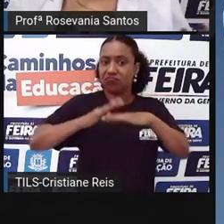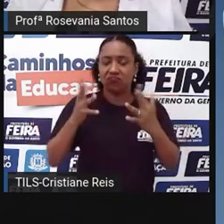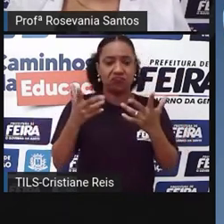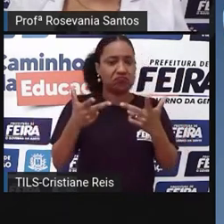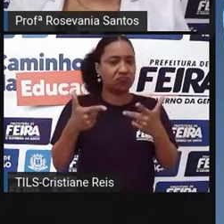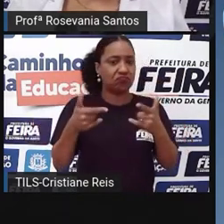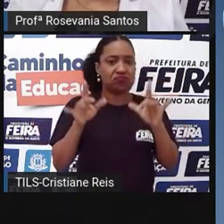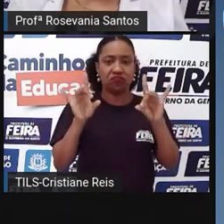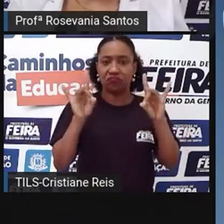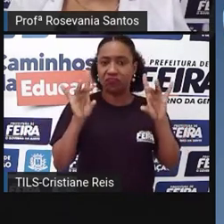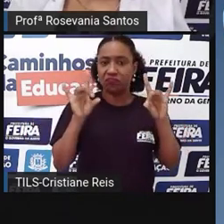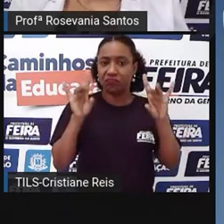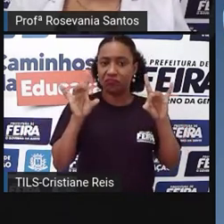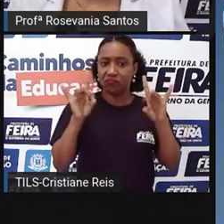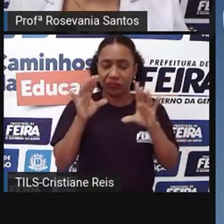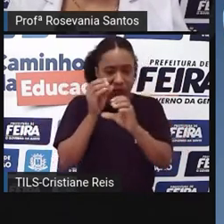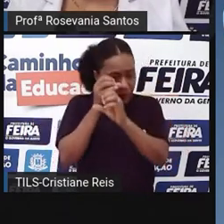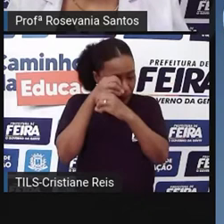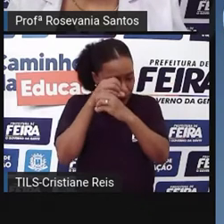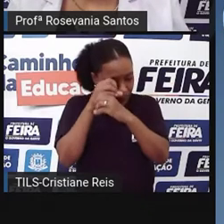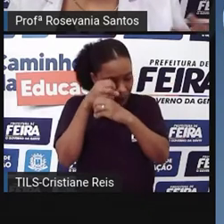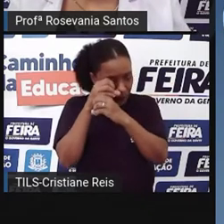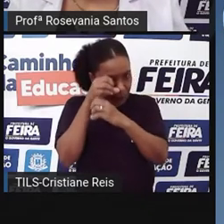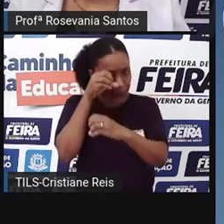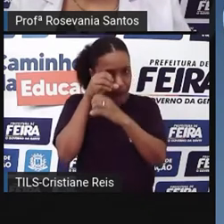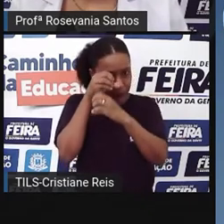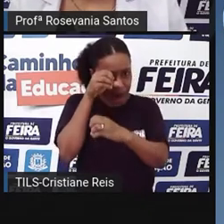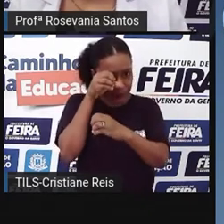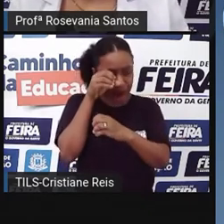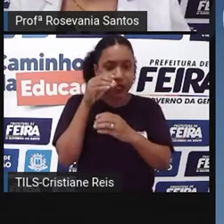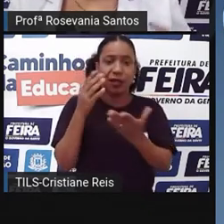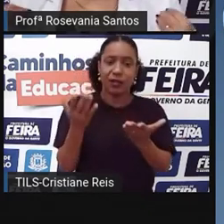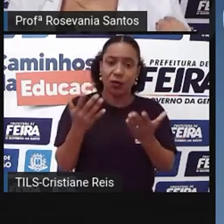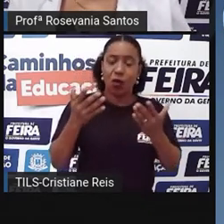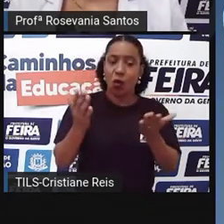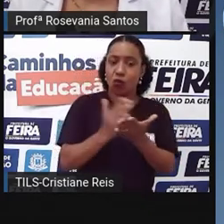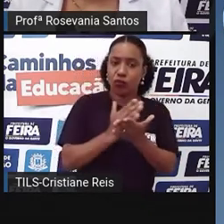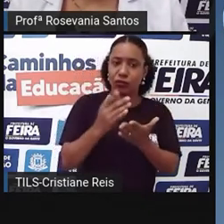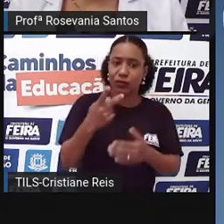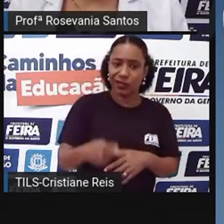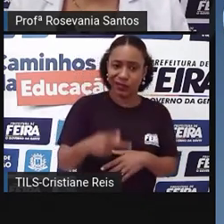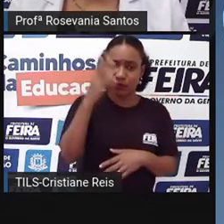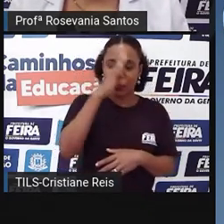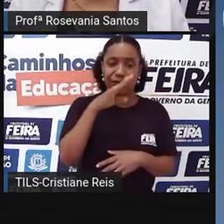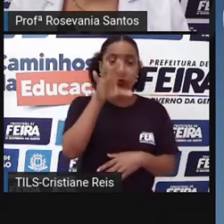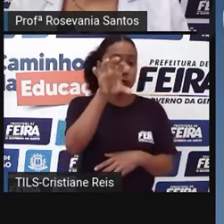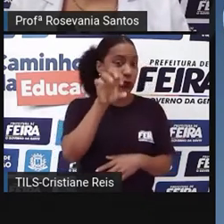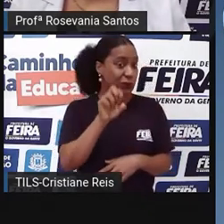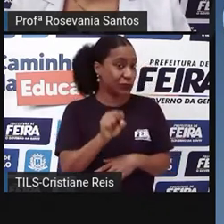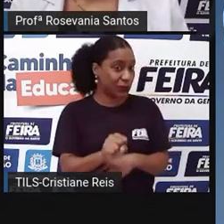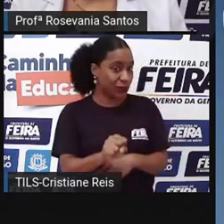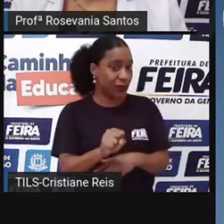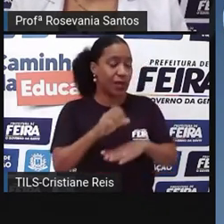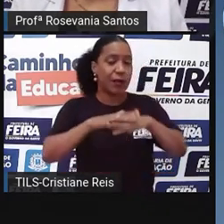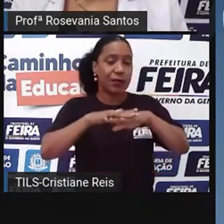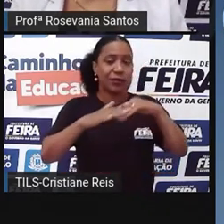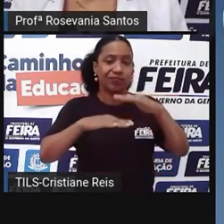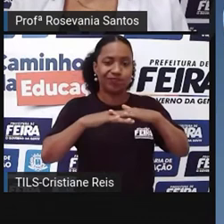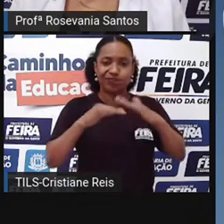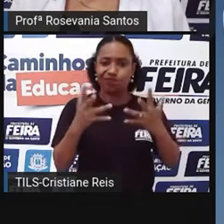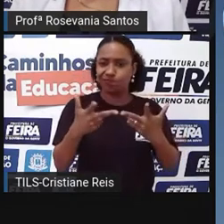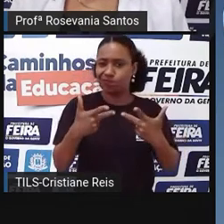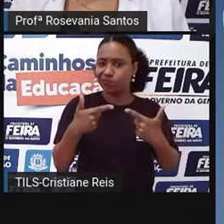É claro que às vezes a gente perde parte dessa mão de obra, né, para o exterior, mas nós temos essa mão de obra altamente